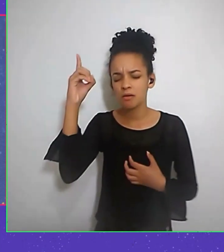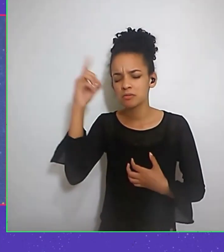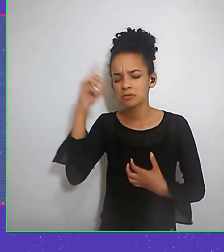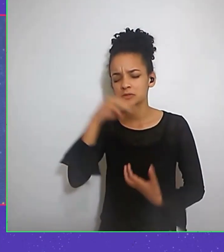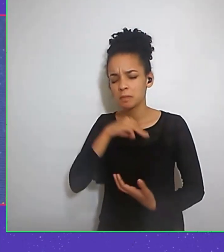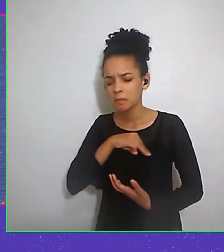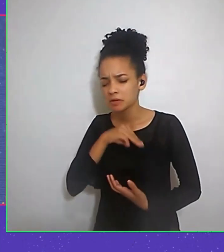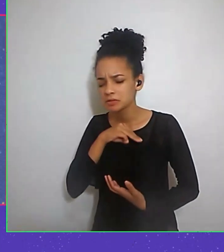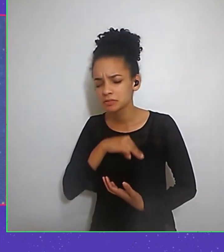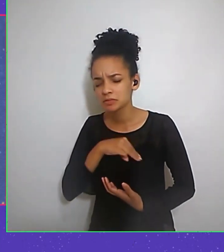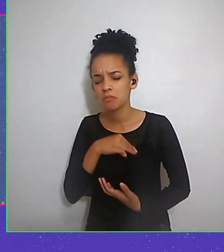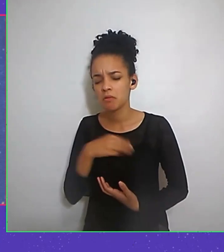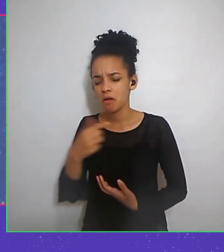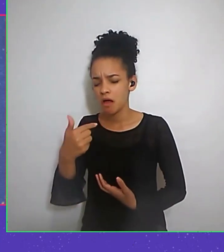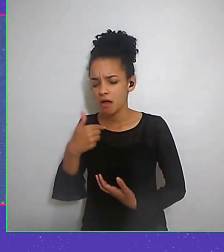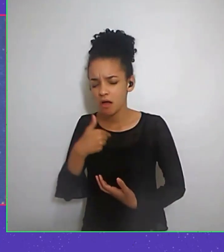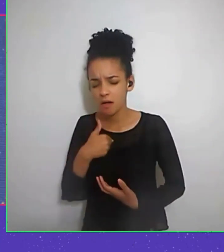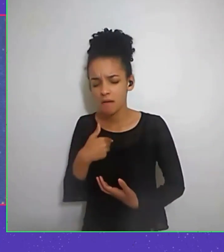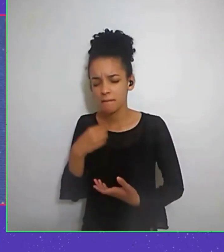pecador.